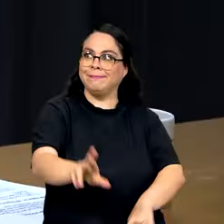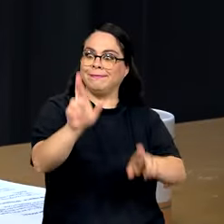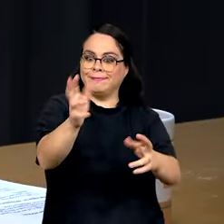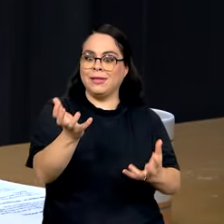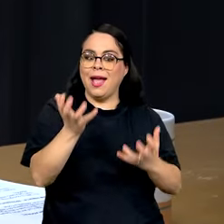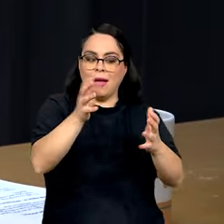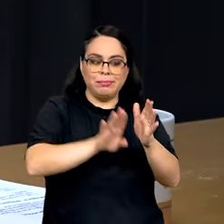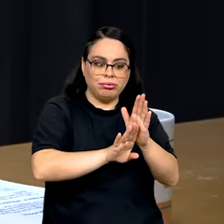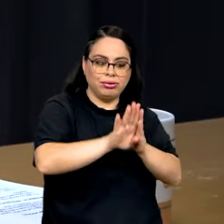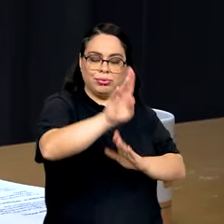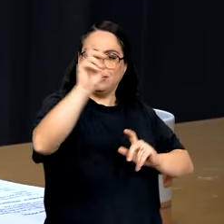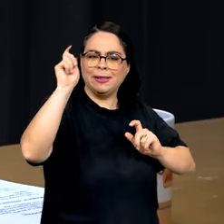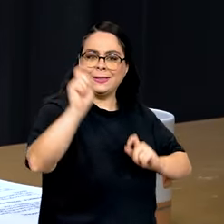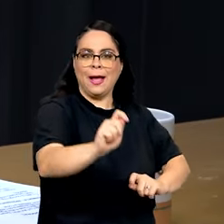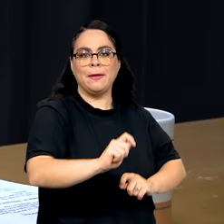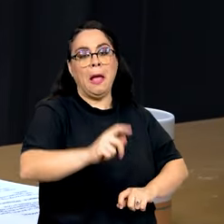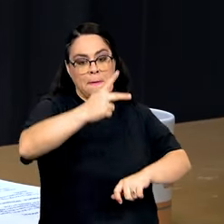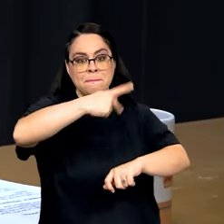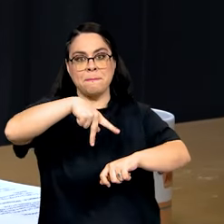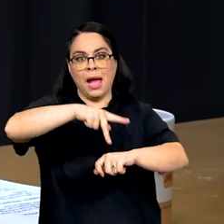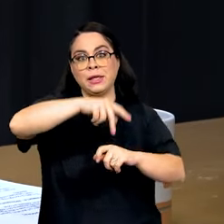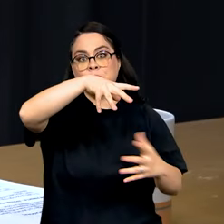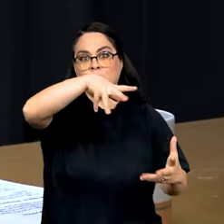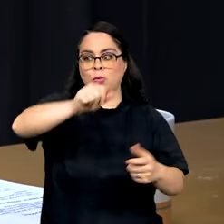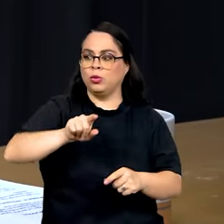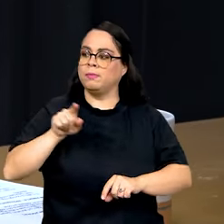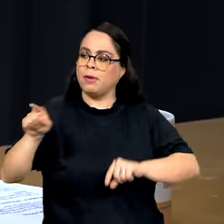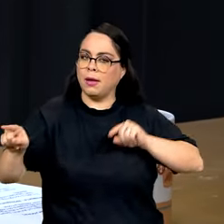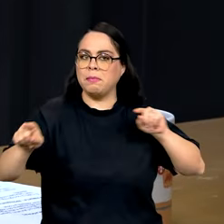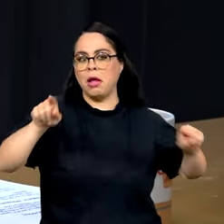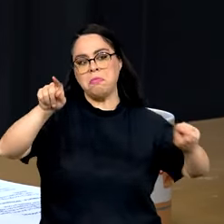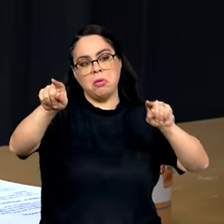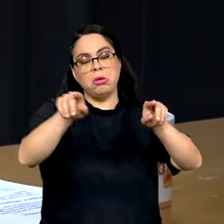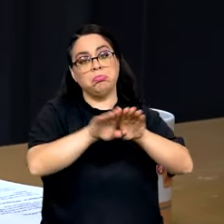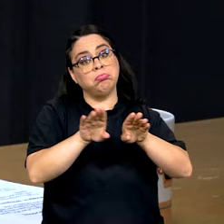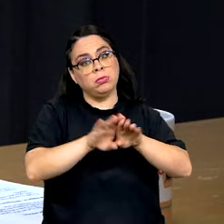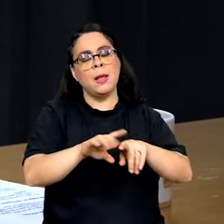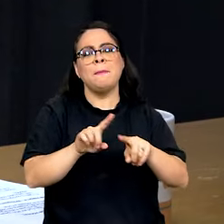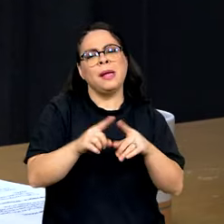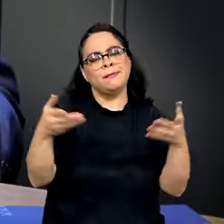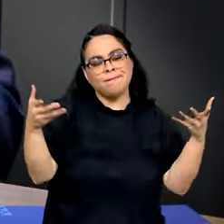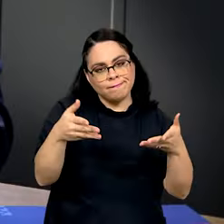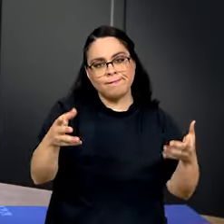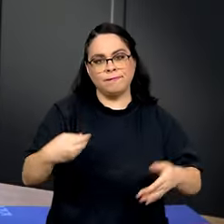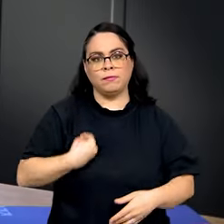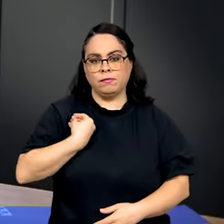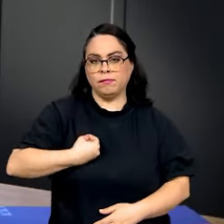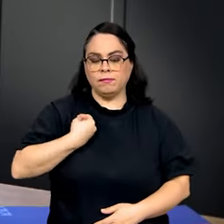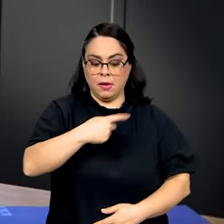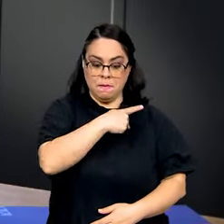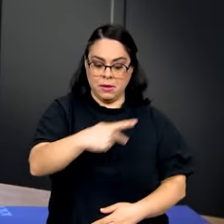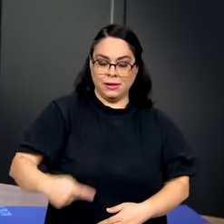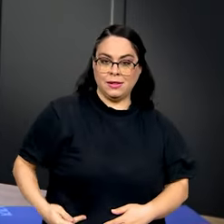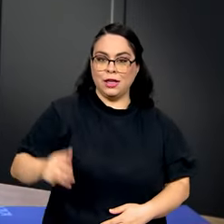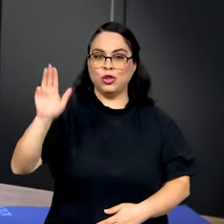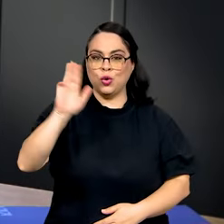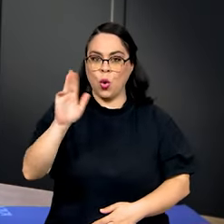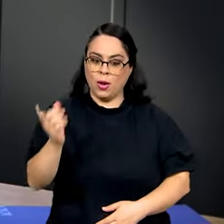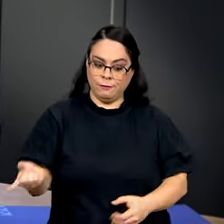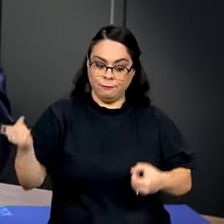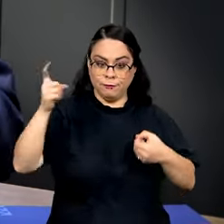esperança de superar também outros país do mundo mas ocorre que agora quando o presidente Lula